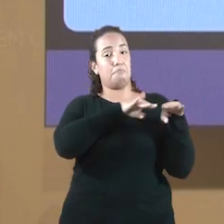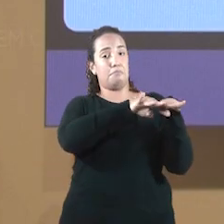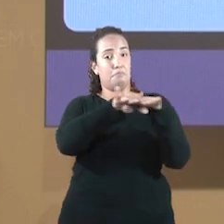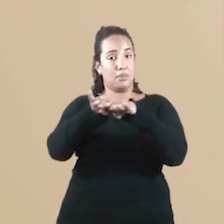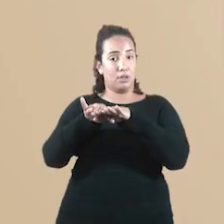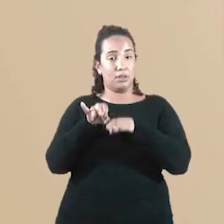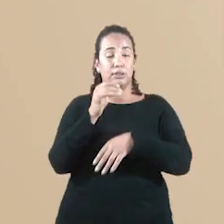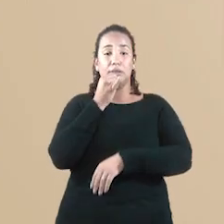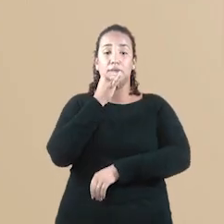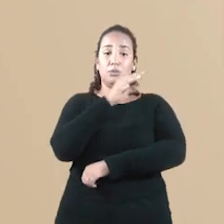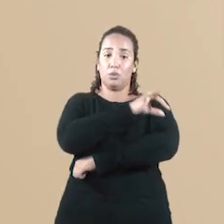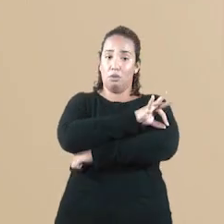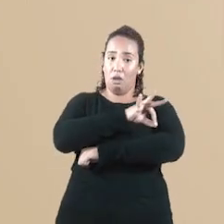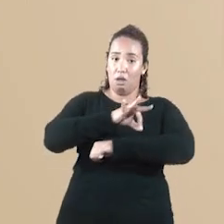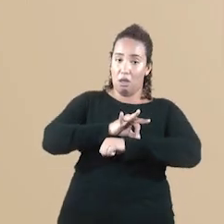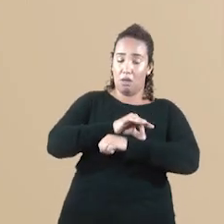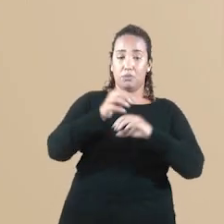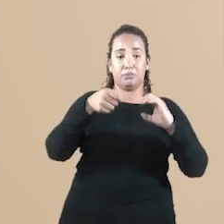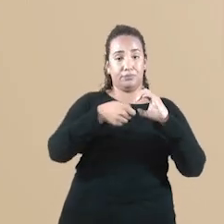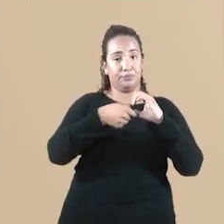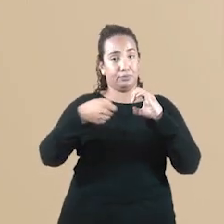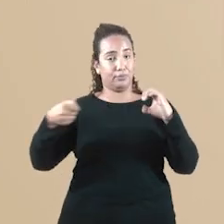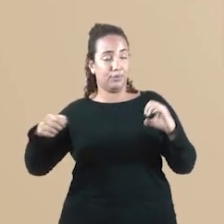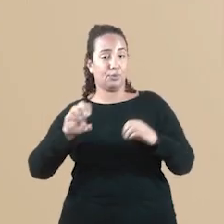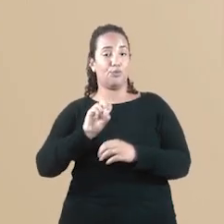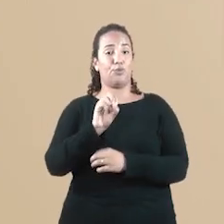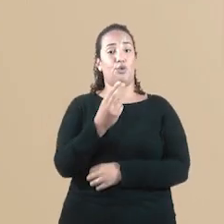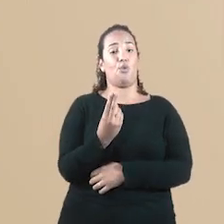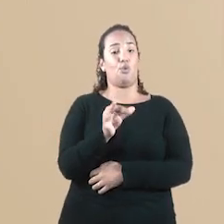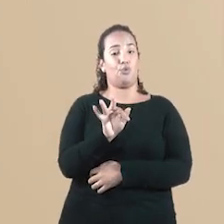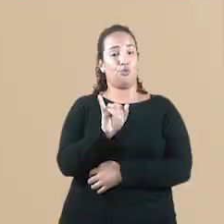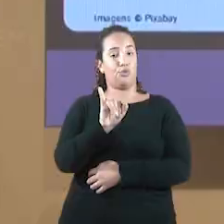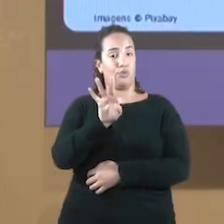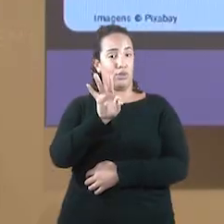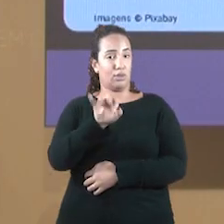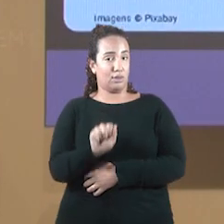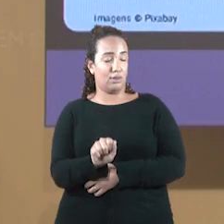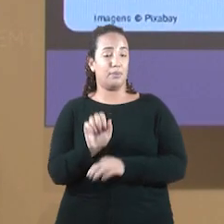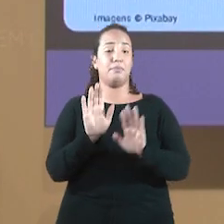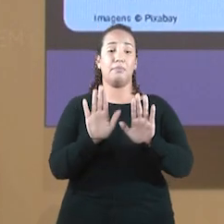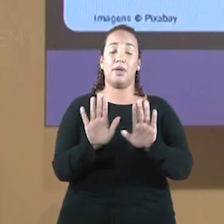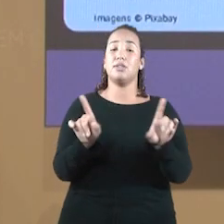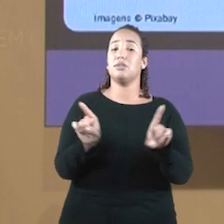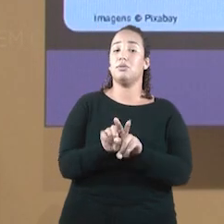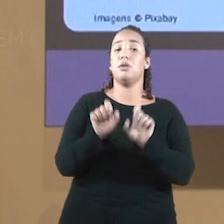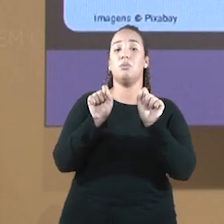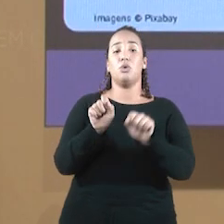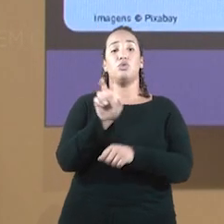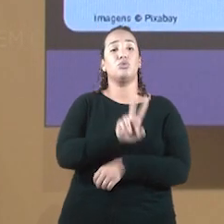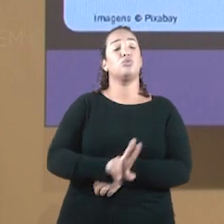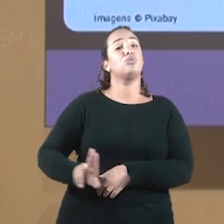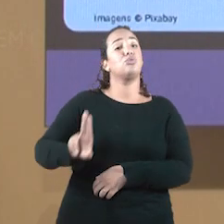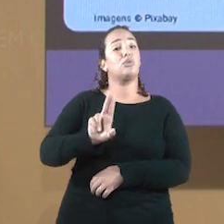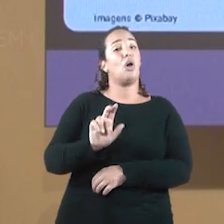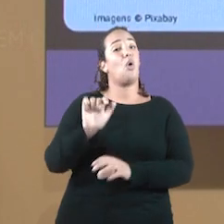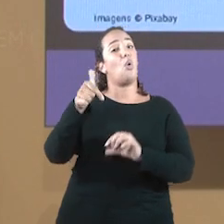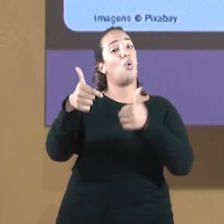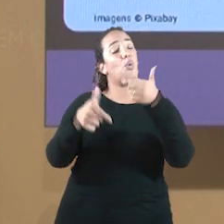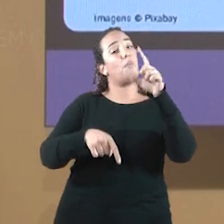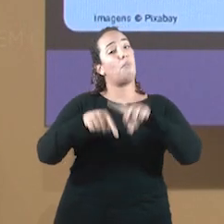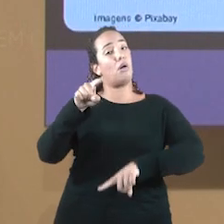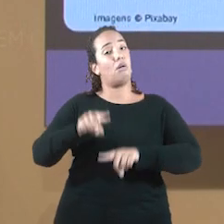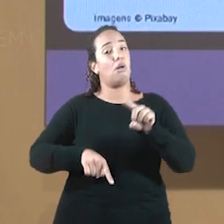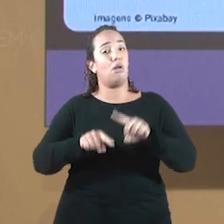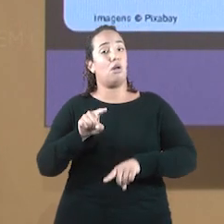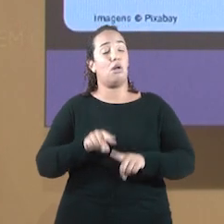padronizados, como a régua, a trena e a fita métrica. Mas também podemos usar outros instrumentos para